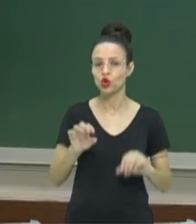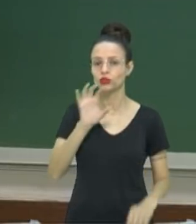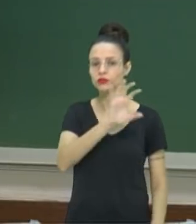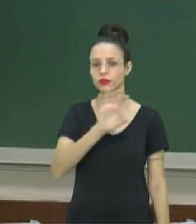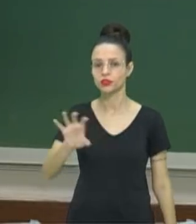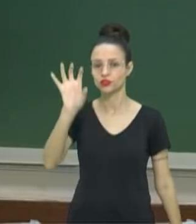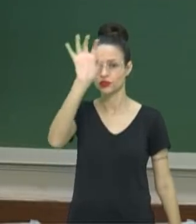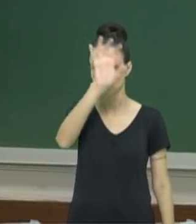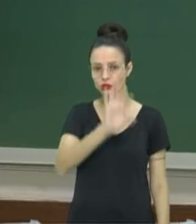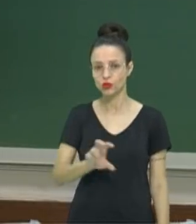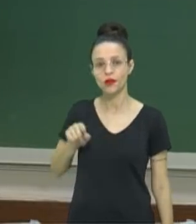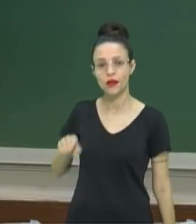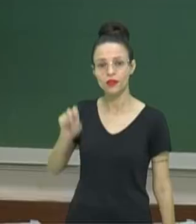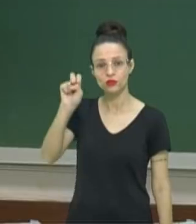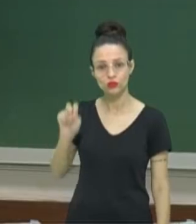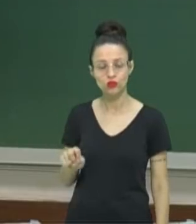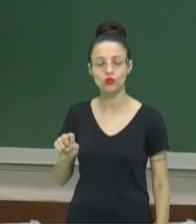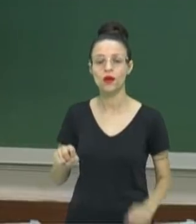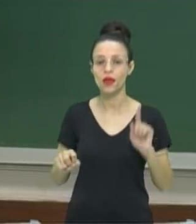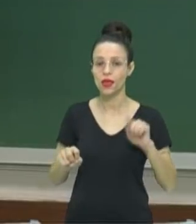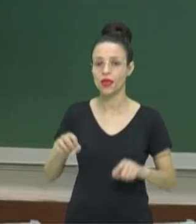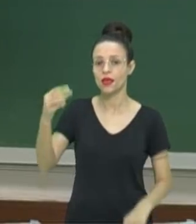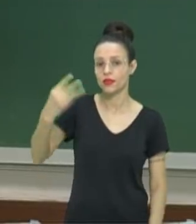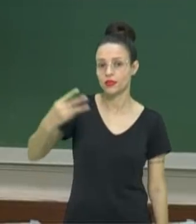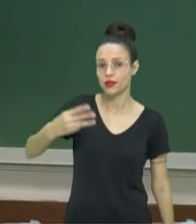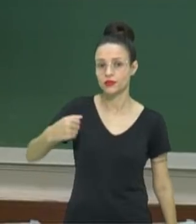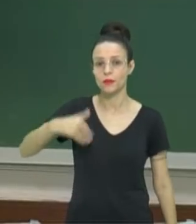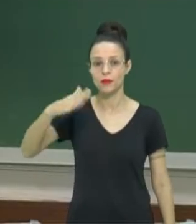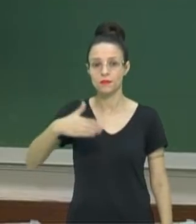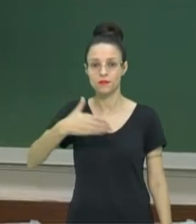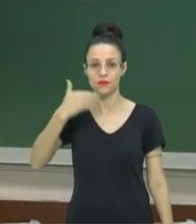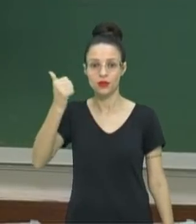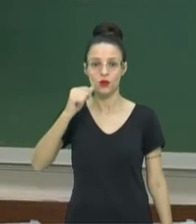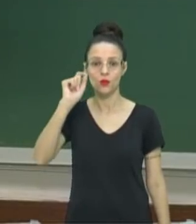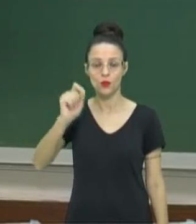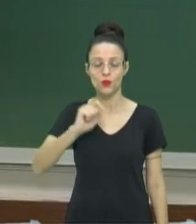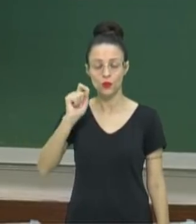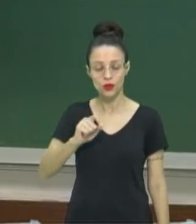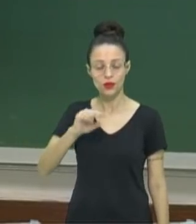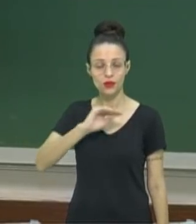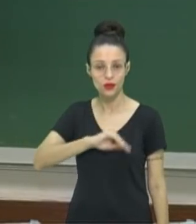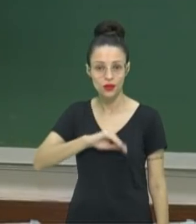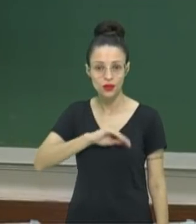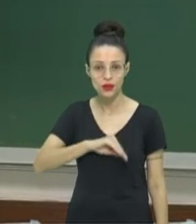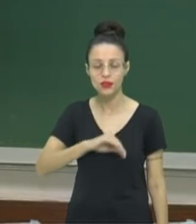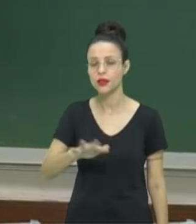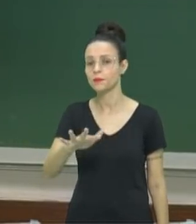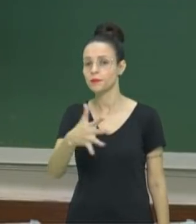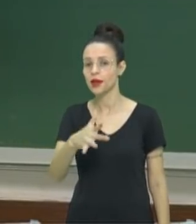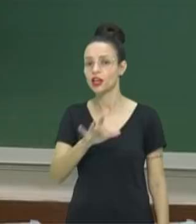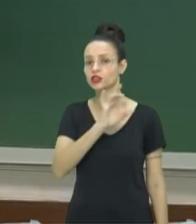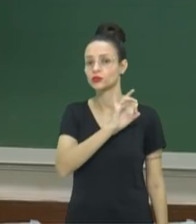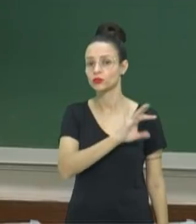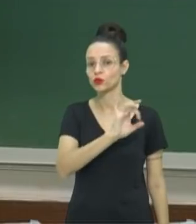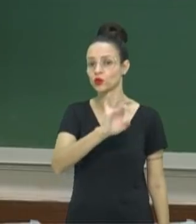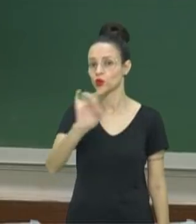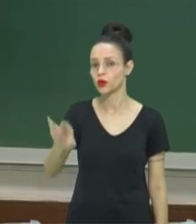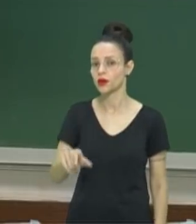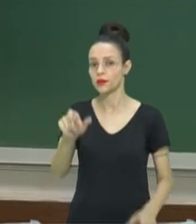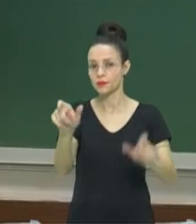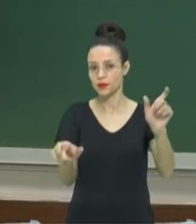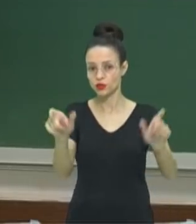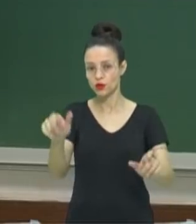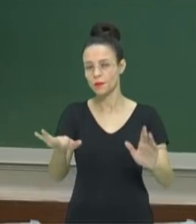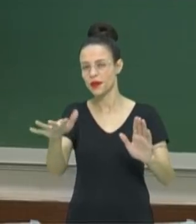a renda per capita da região Sul é a terceira maior. O que que é a renda per capita lá? Renda média por